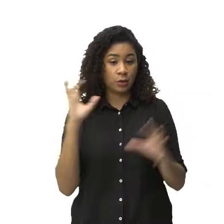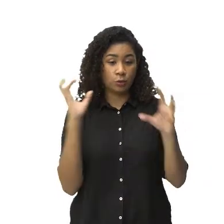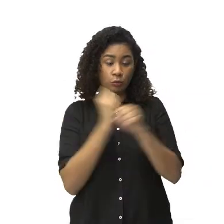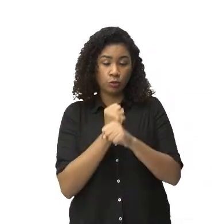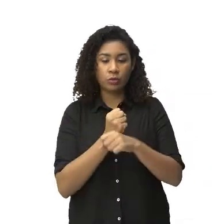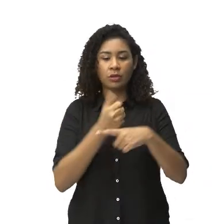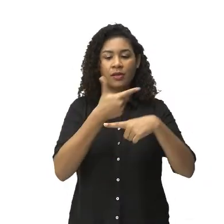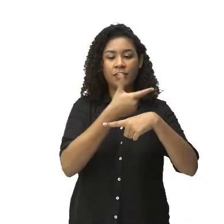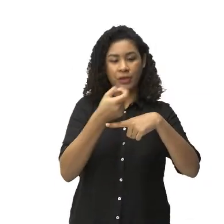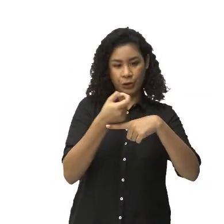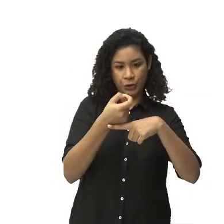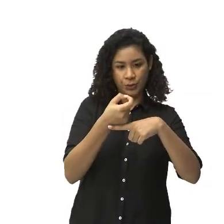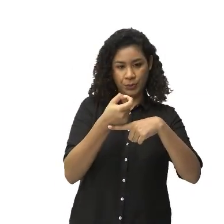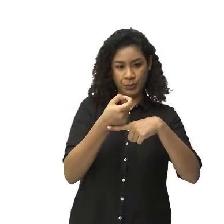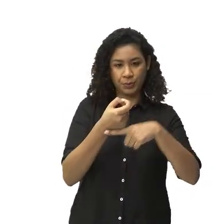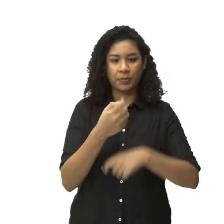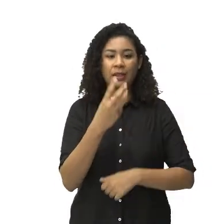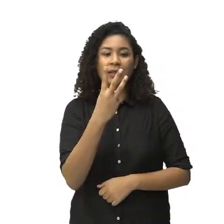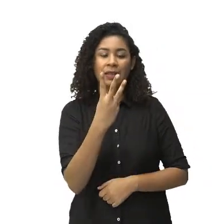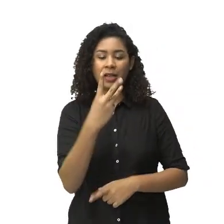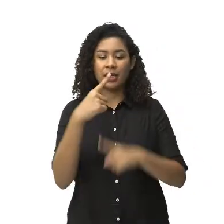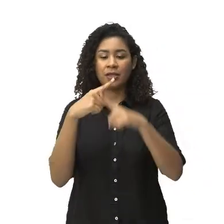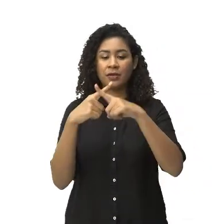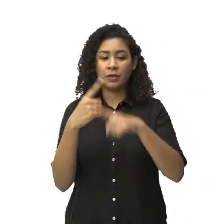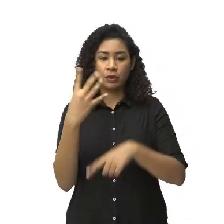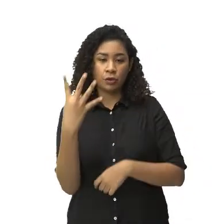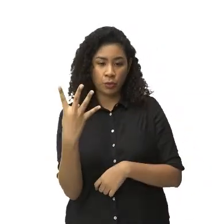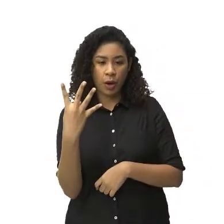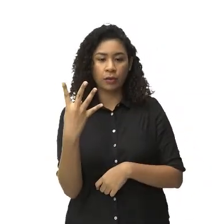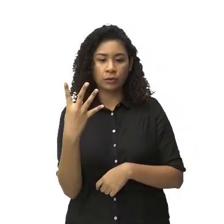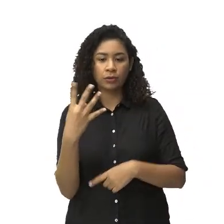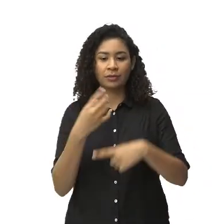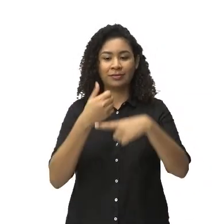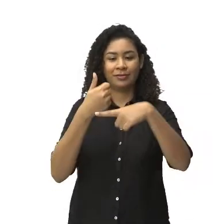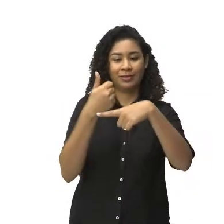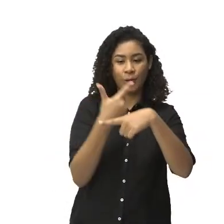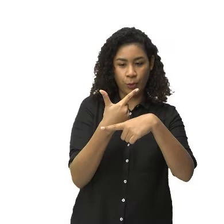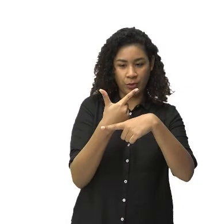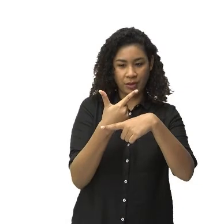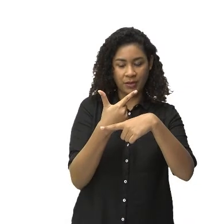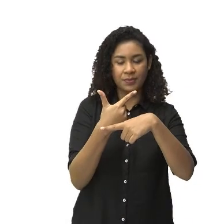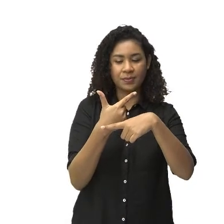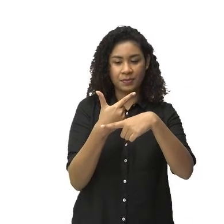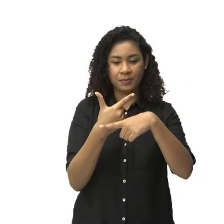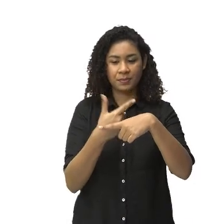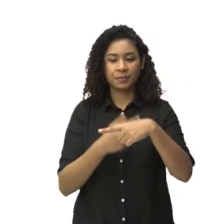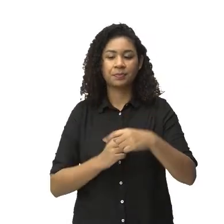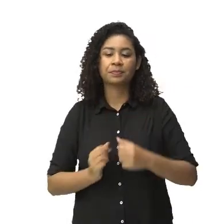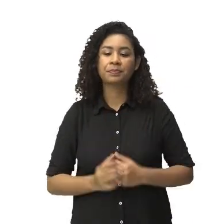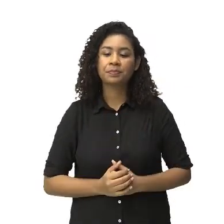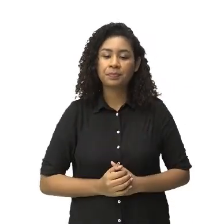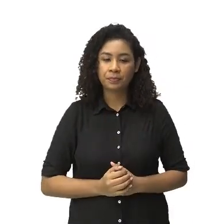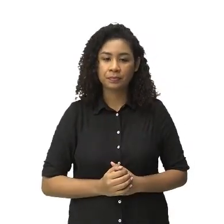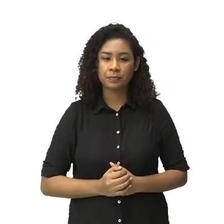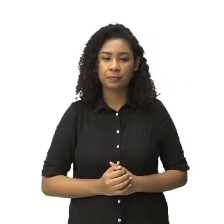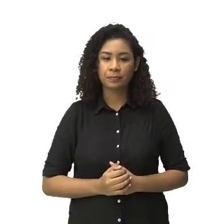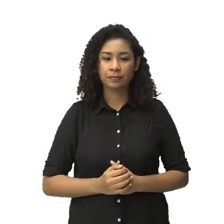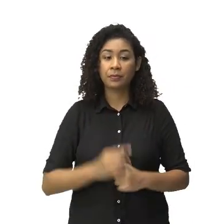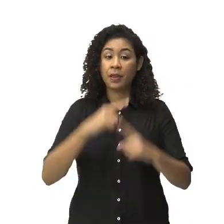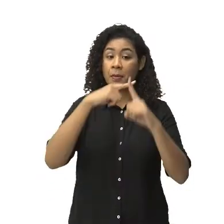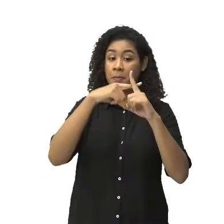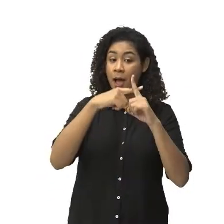3 vezes 4, que é igual a 12. Aí você faz o joguinho de sinal, ó, que vai dar menos, né? Mais vezes